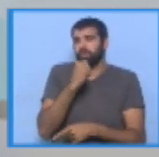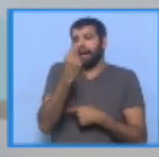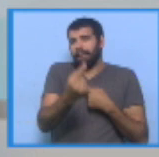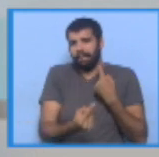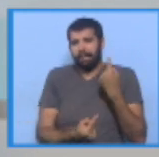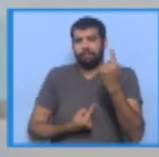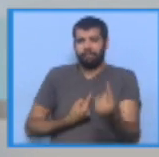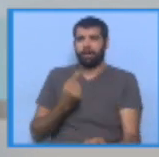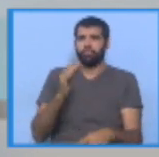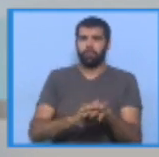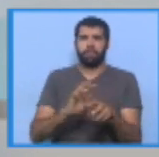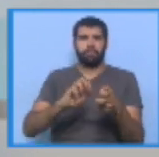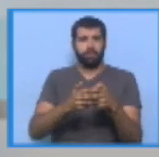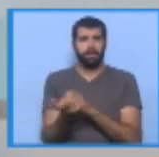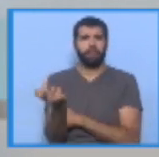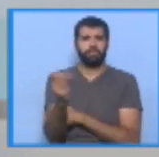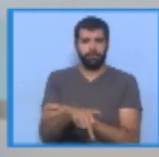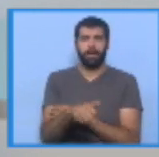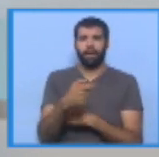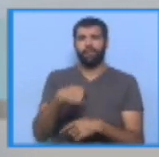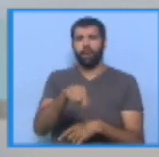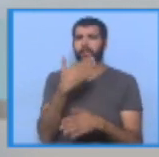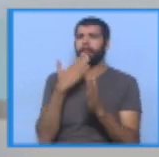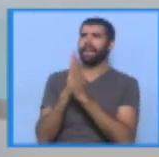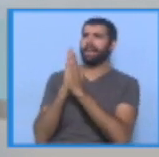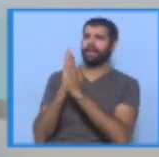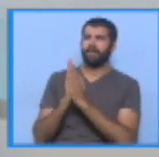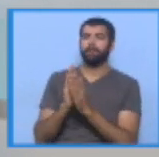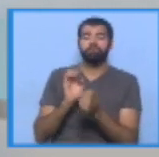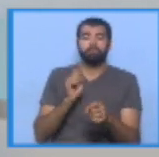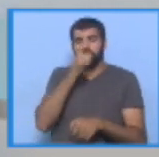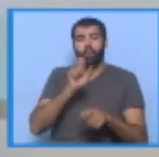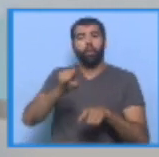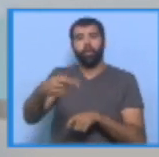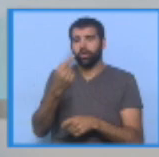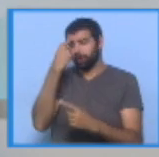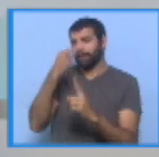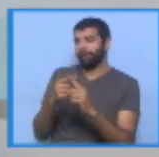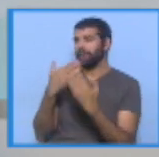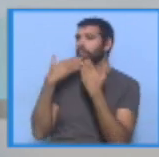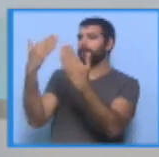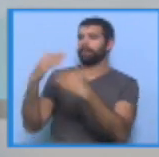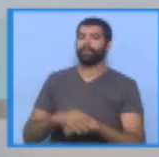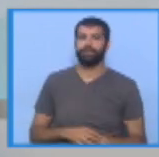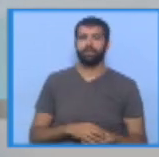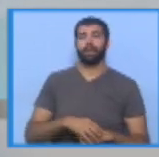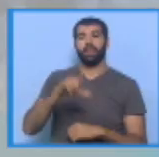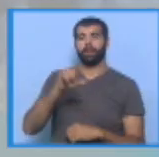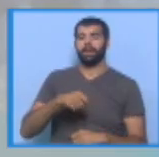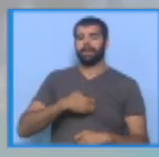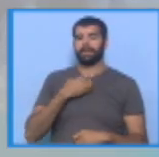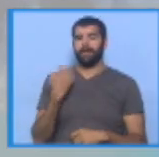por algum problema que lhes aconteceu, vão uns para suplicar, outros para agradecer. Parece-me também